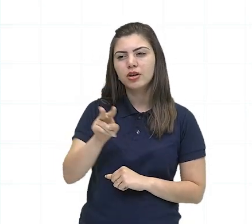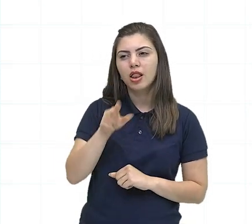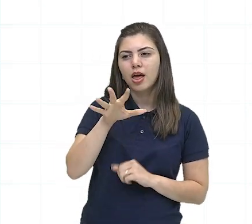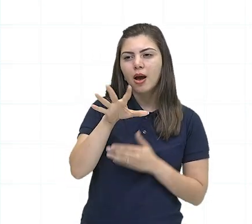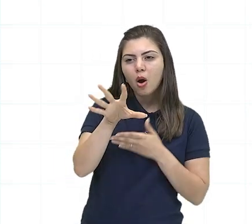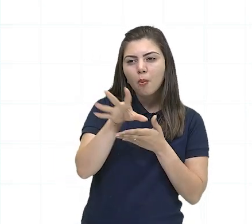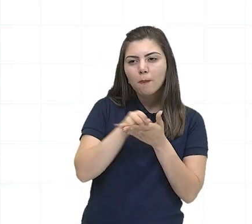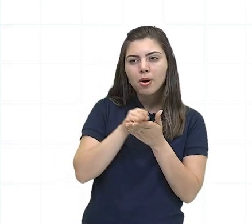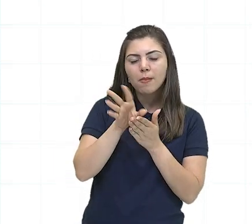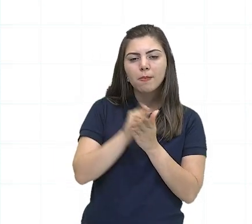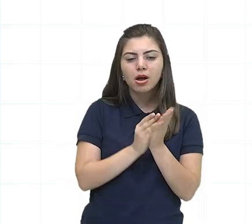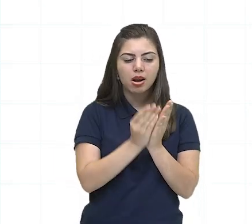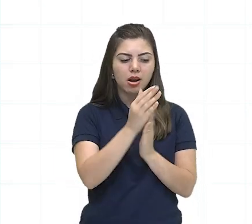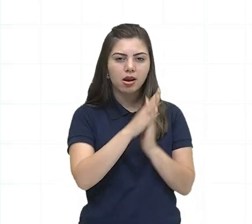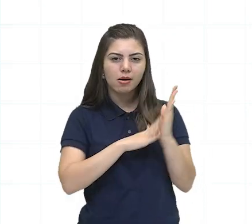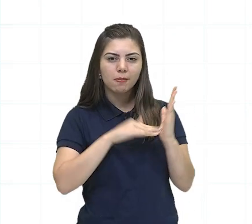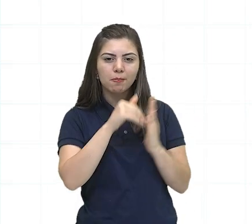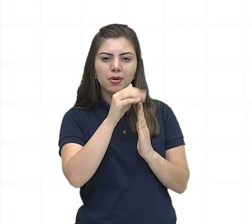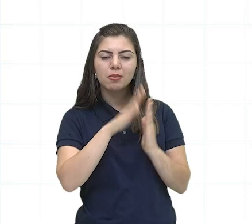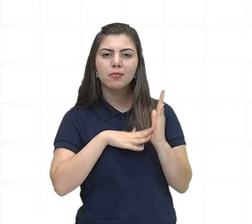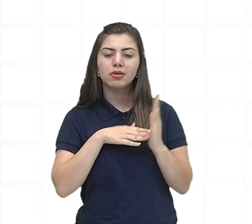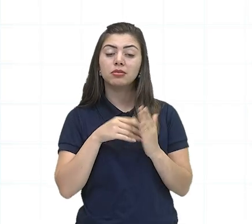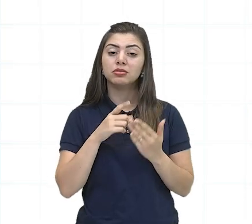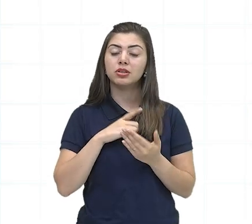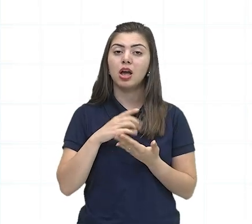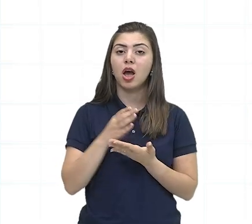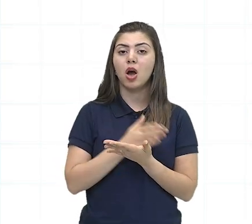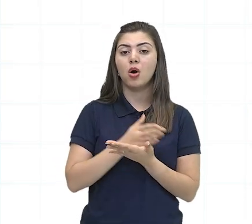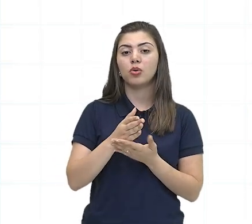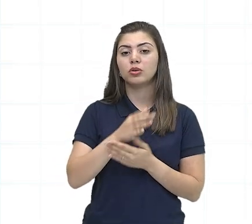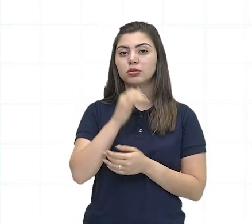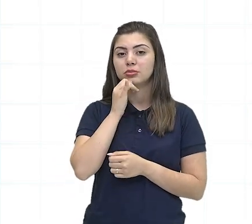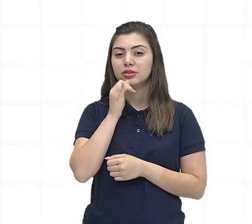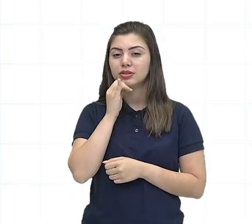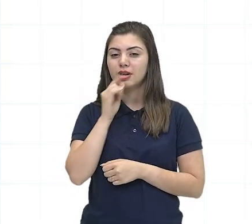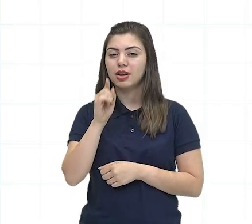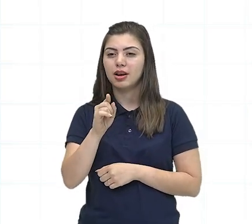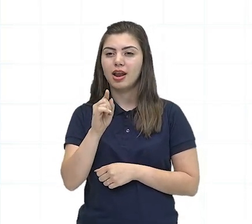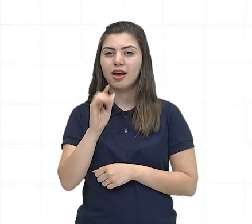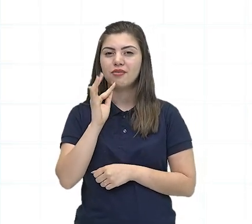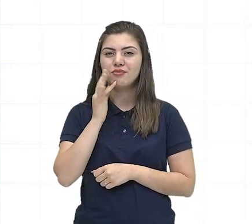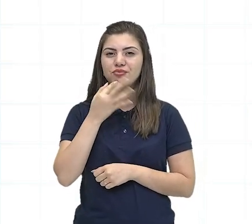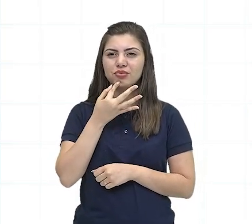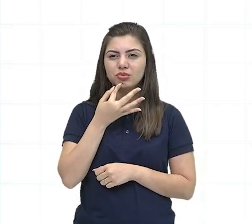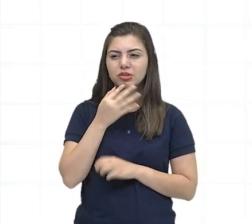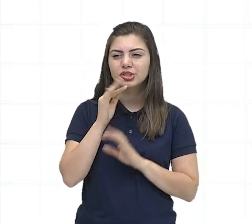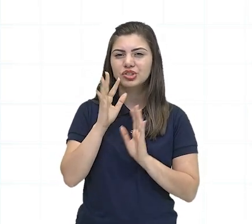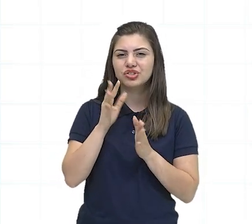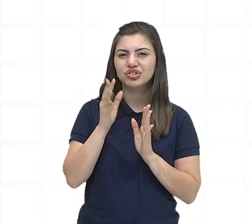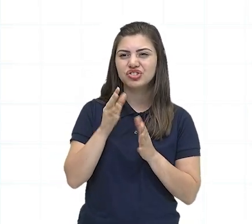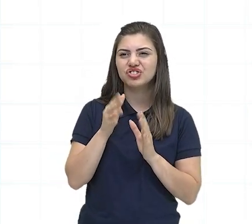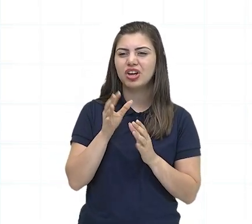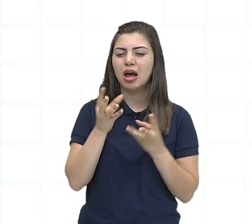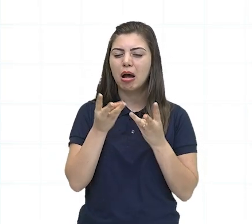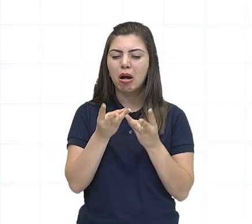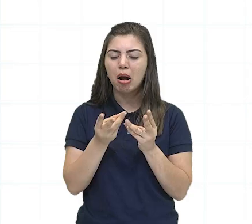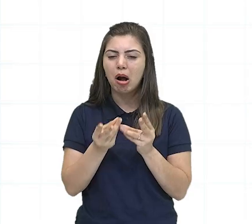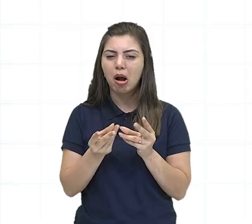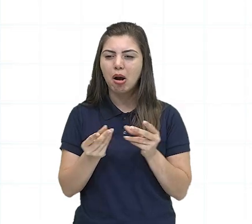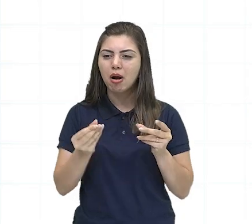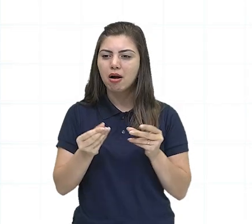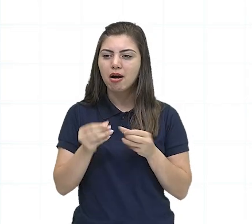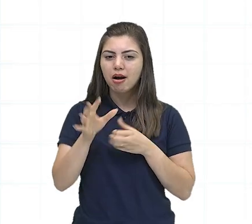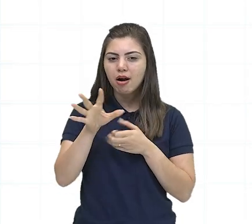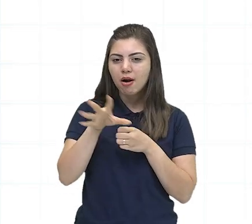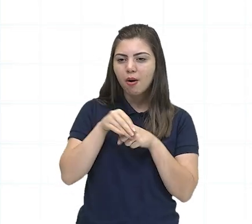mais real possível. Tinha até alguns que pegavam até frutas estragadas, para que seja o mais